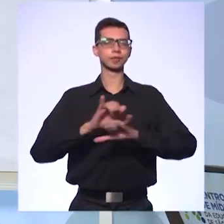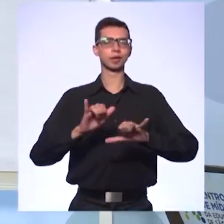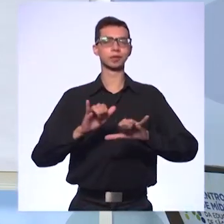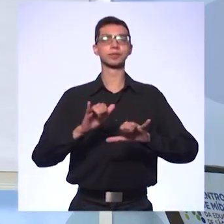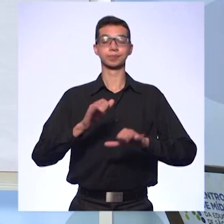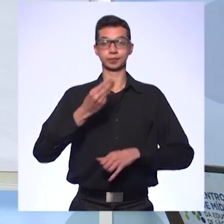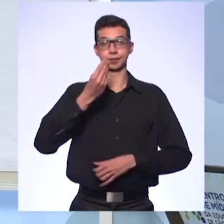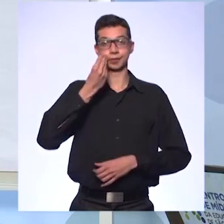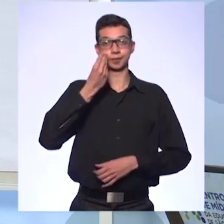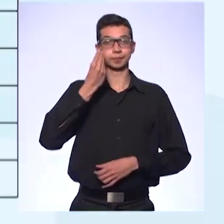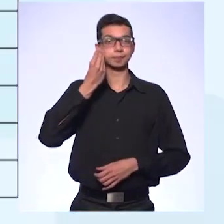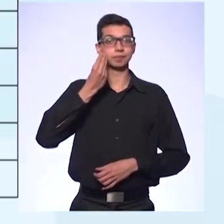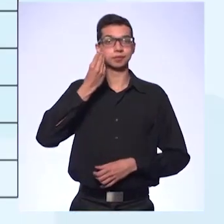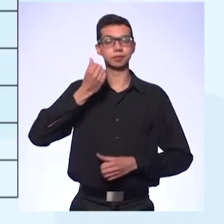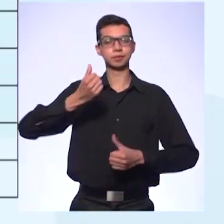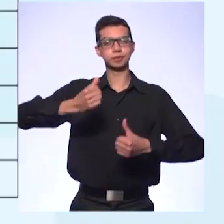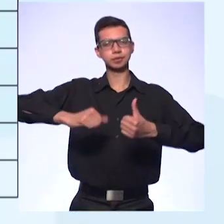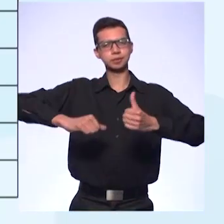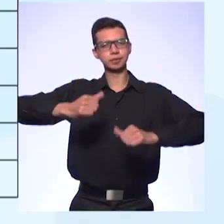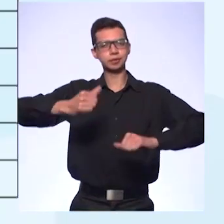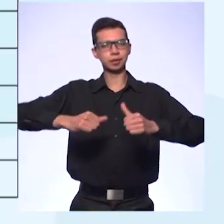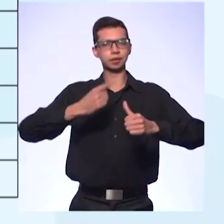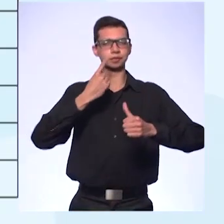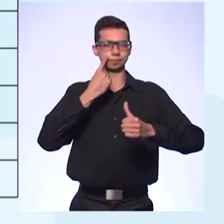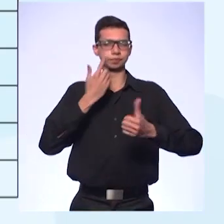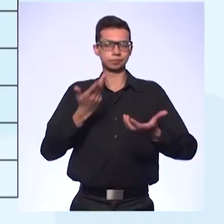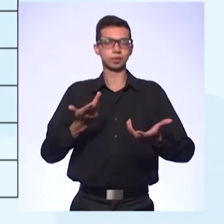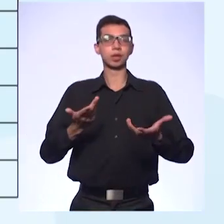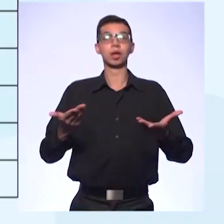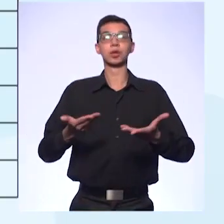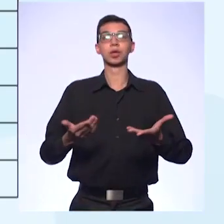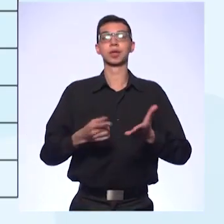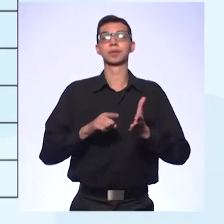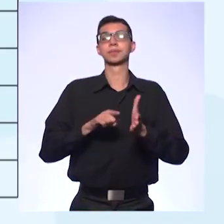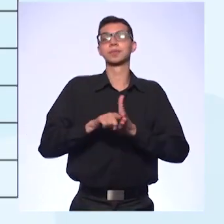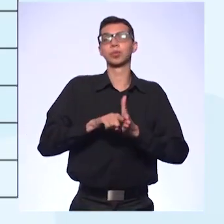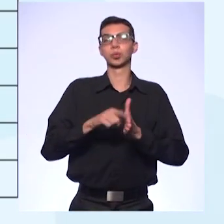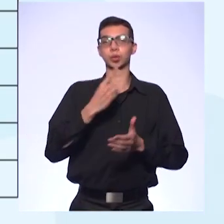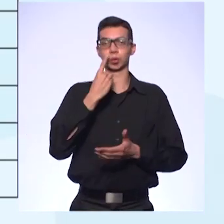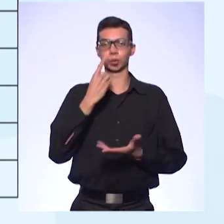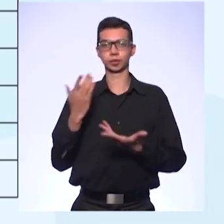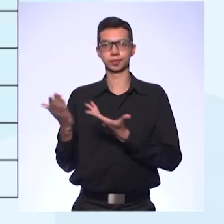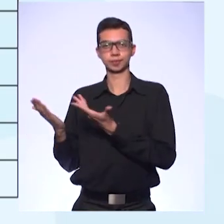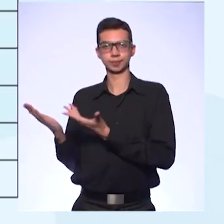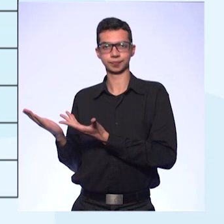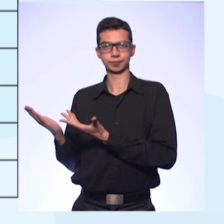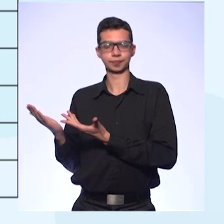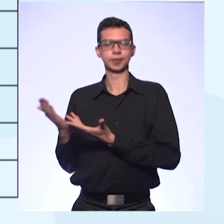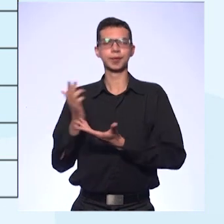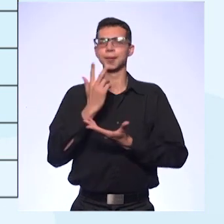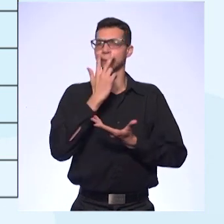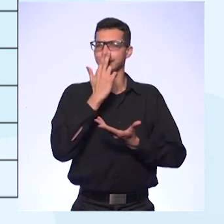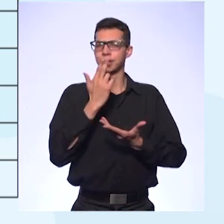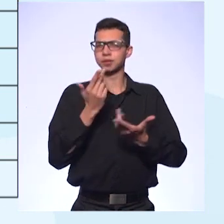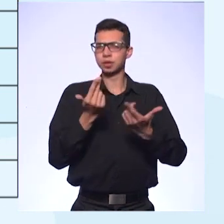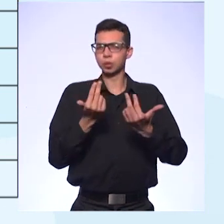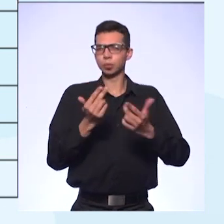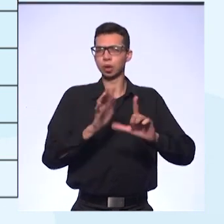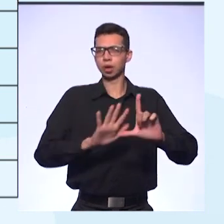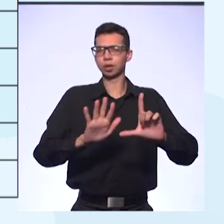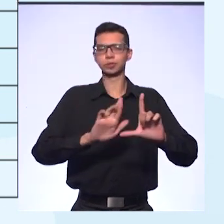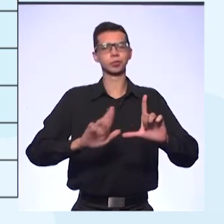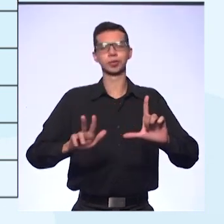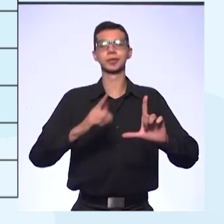que relacionadas a experimento. Eu tenho essa pergunta que vai aparecer na tela agora. Vai aparecer, parece que é igual ao slide, mas não é. Baseado